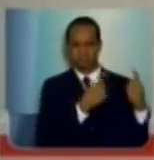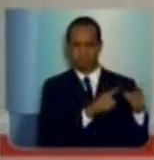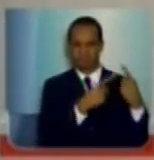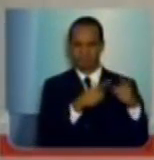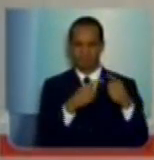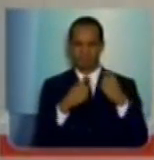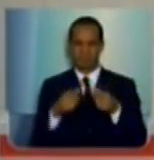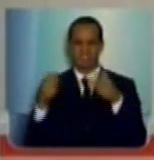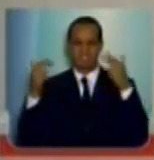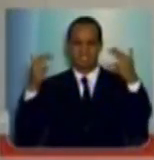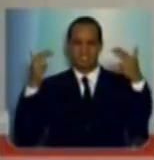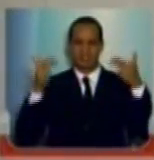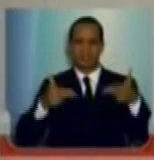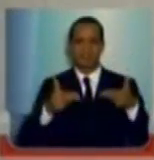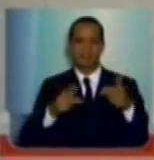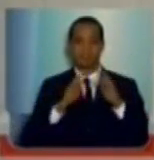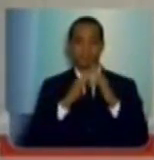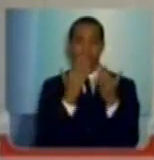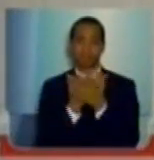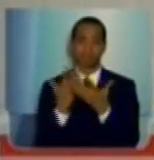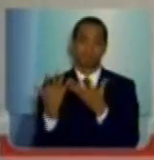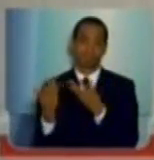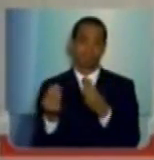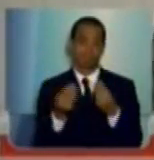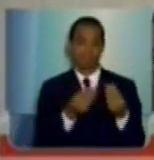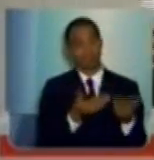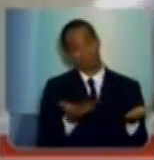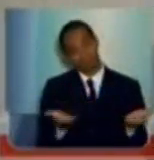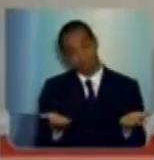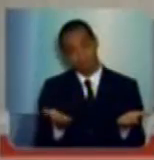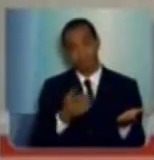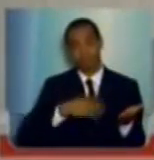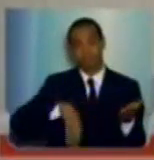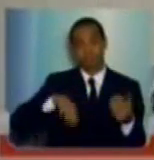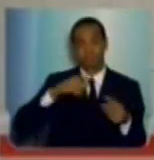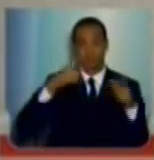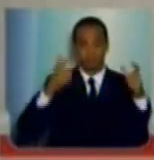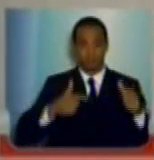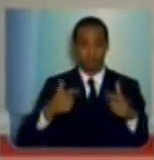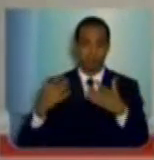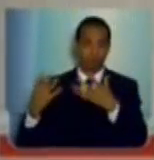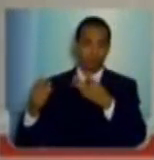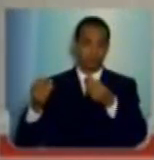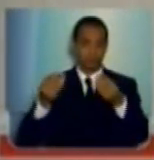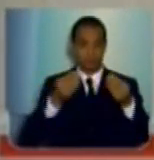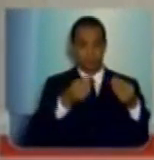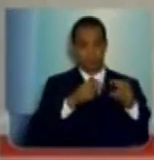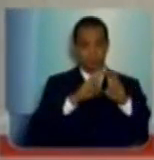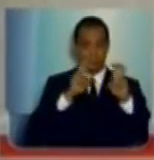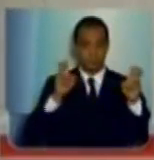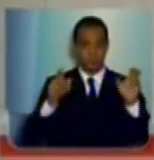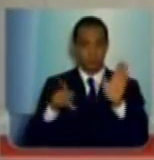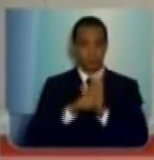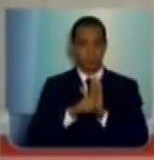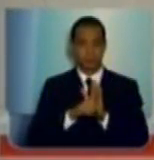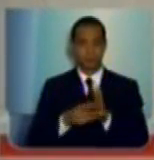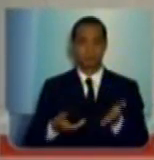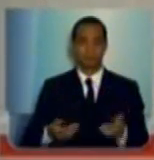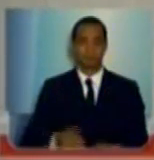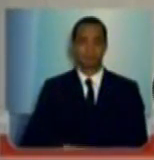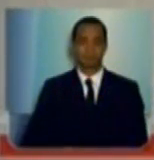dessas escolas ele não é um privilégio só dessa região e privilégio aqui entre aspas mas